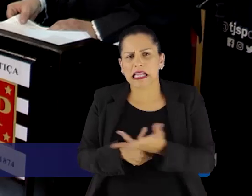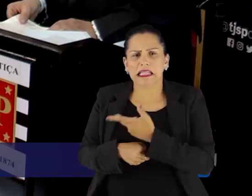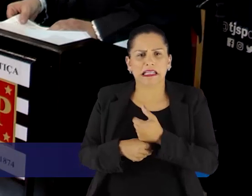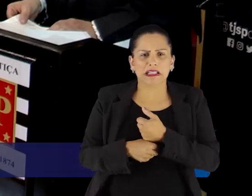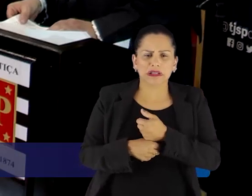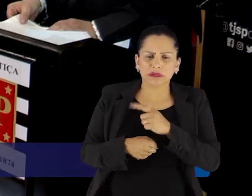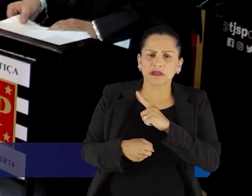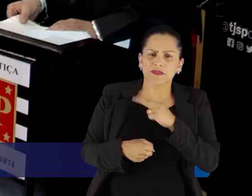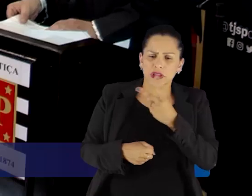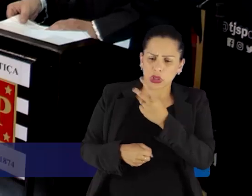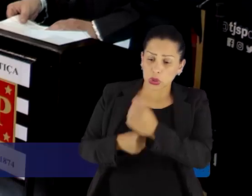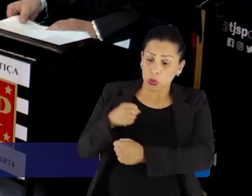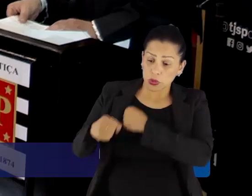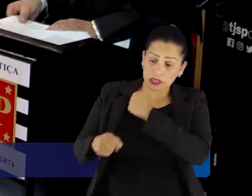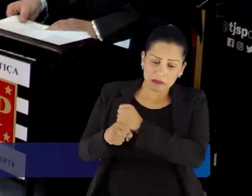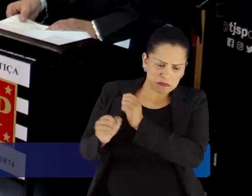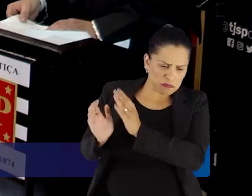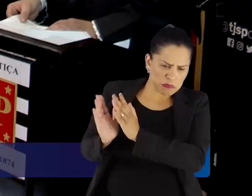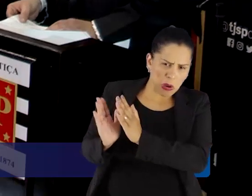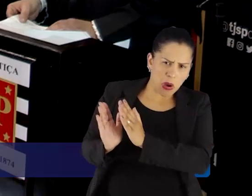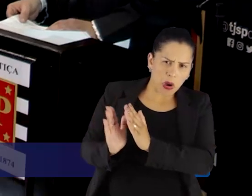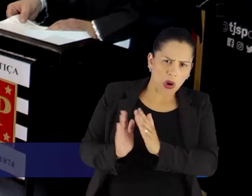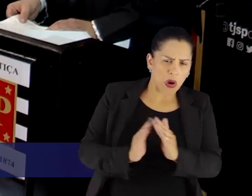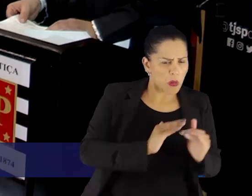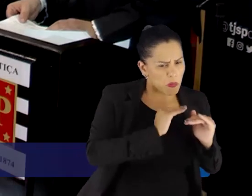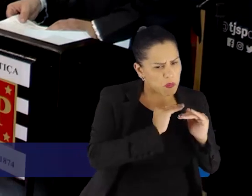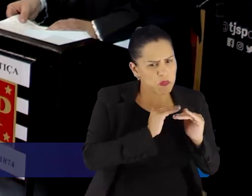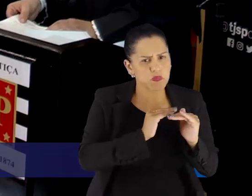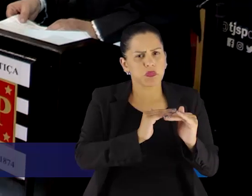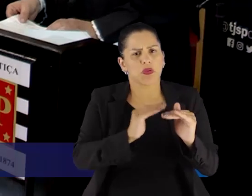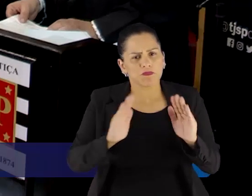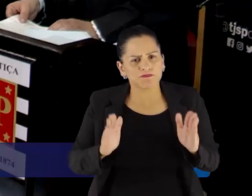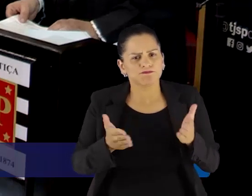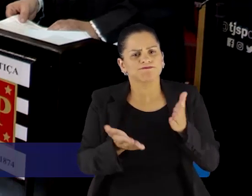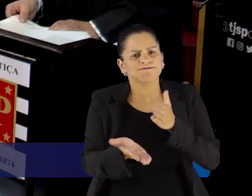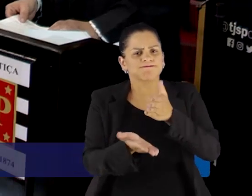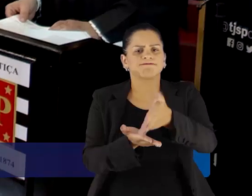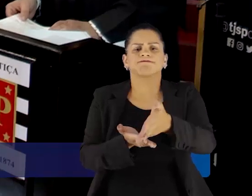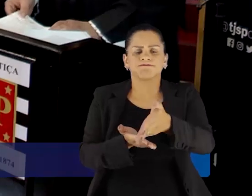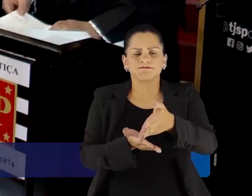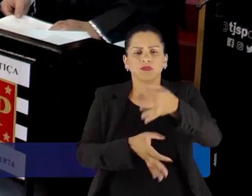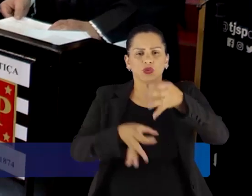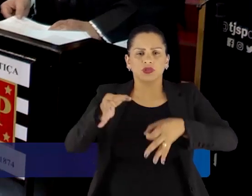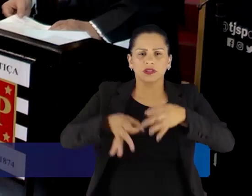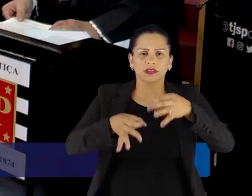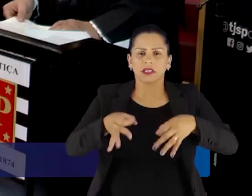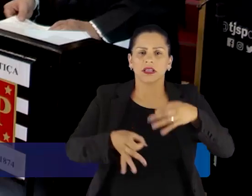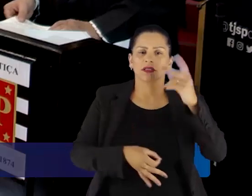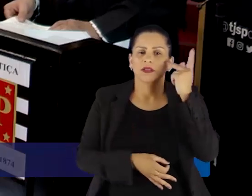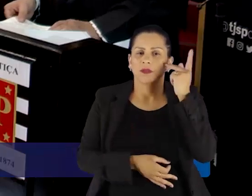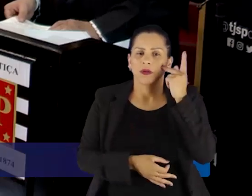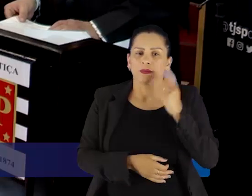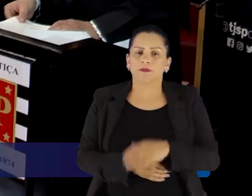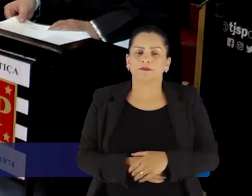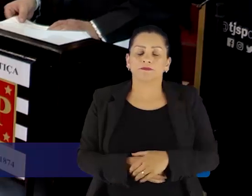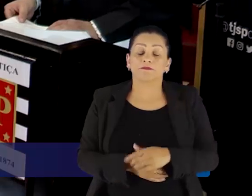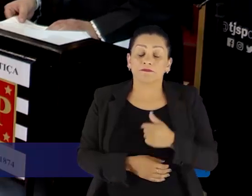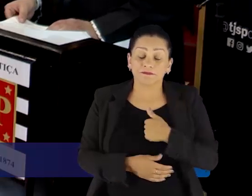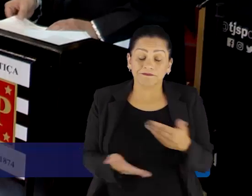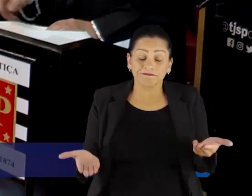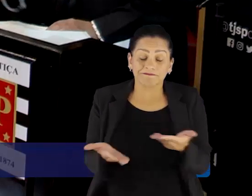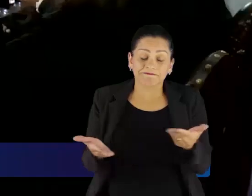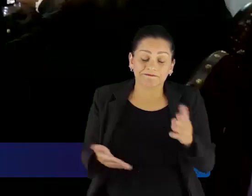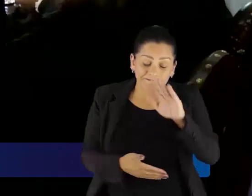Augusta curte conduzindo com zelo e firmeza lembre do Poder Judiciário Paulista e rindo